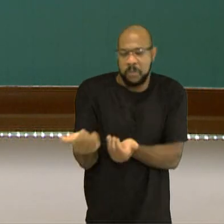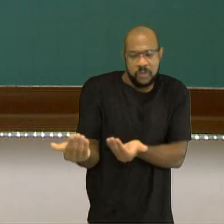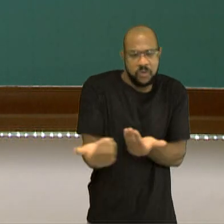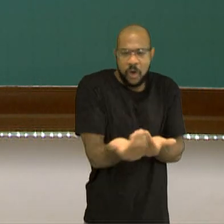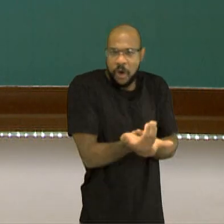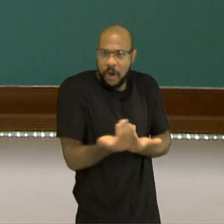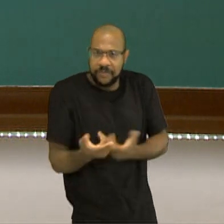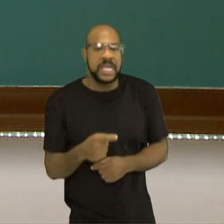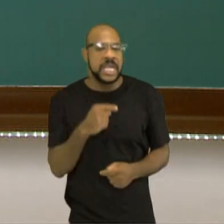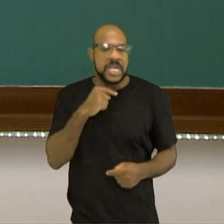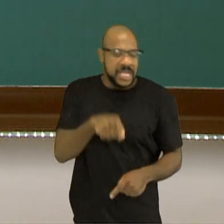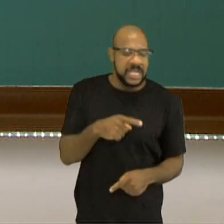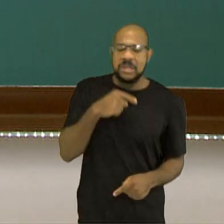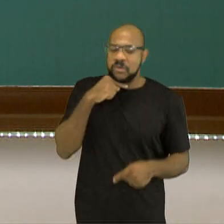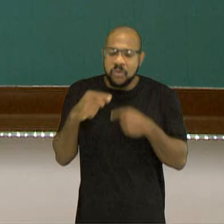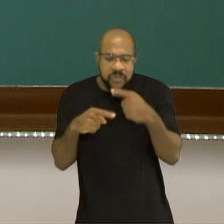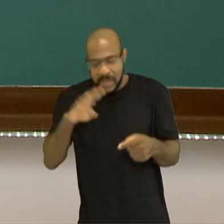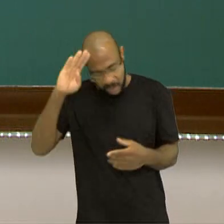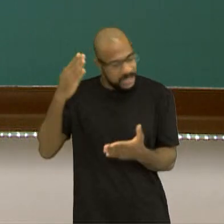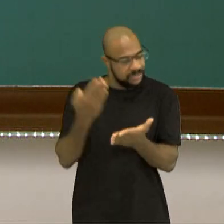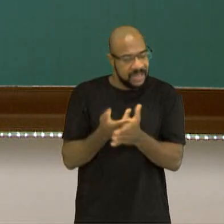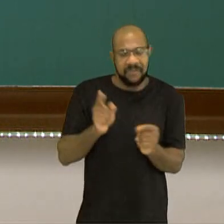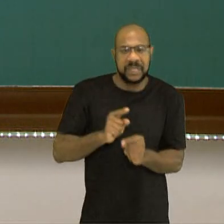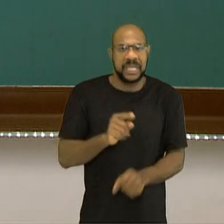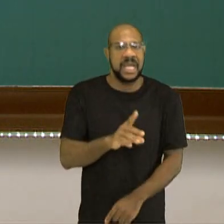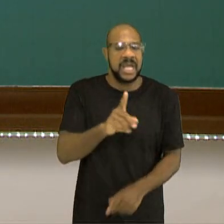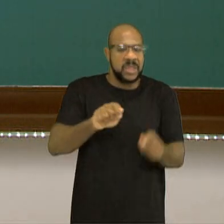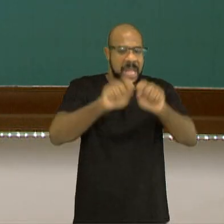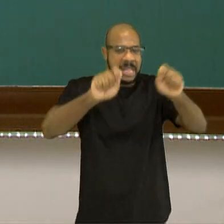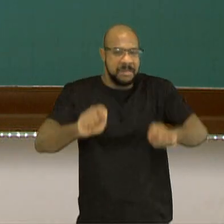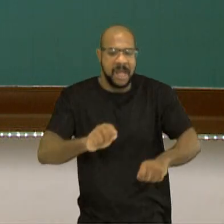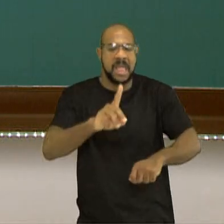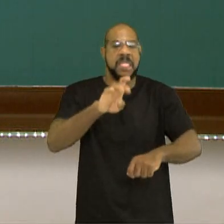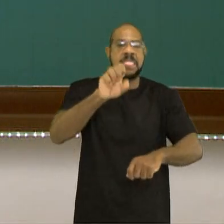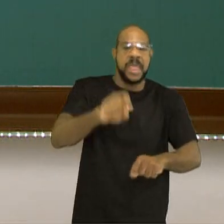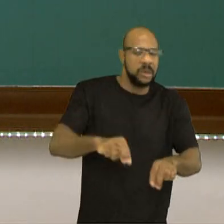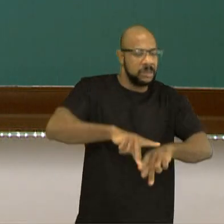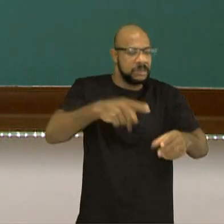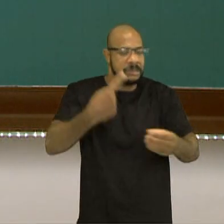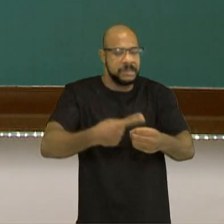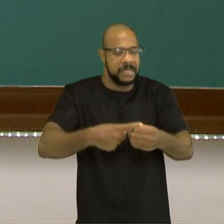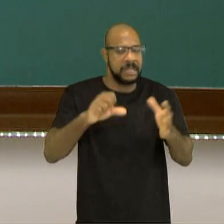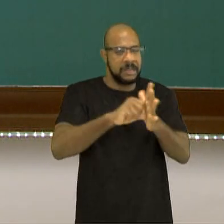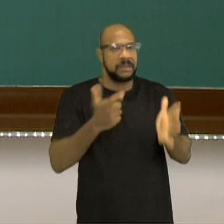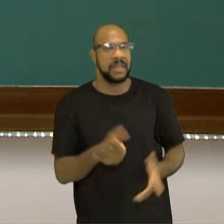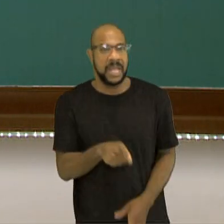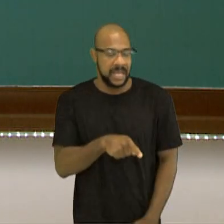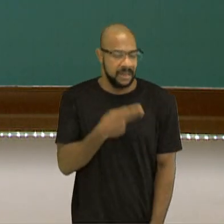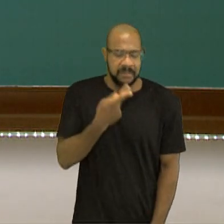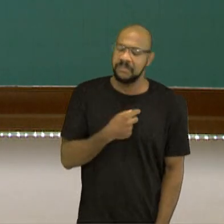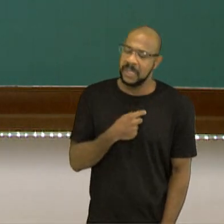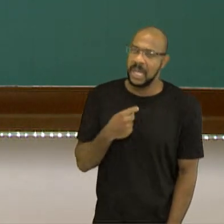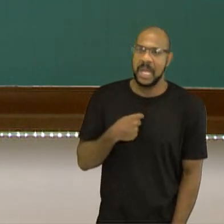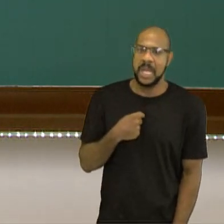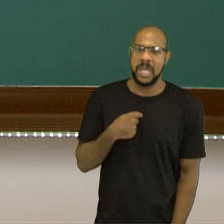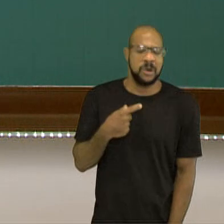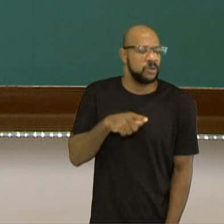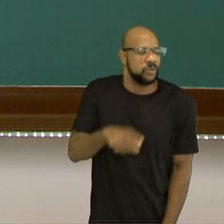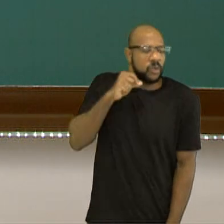cidade. Condenado à morte, Sócrates disse: "Prefiro a morte do que uma